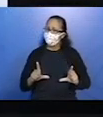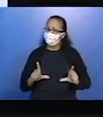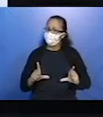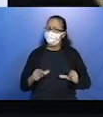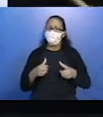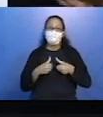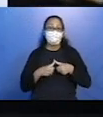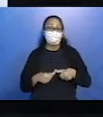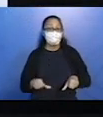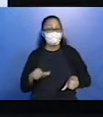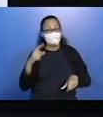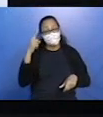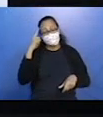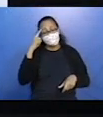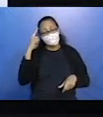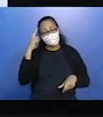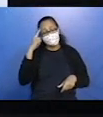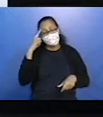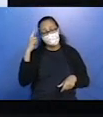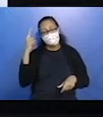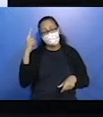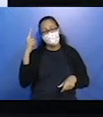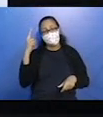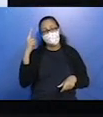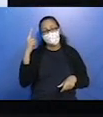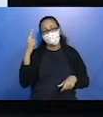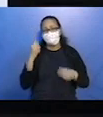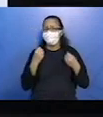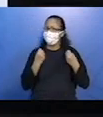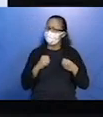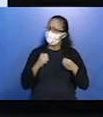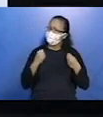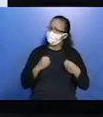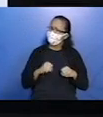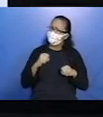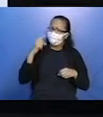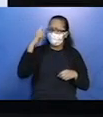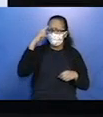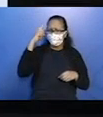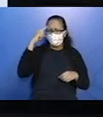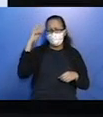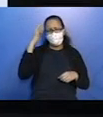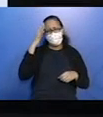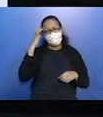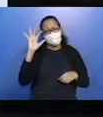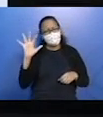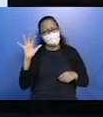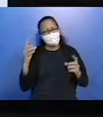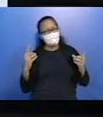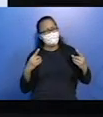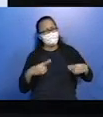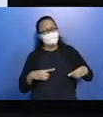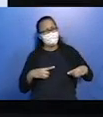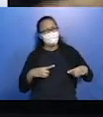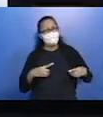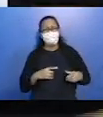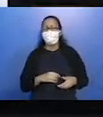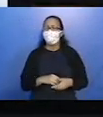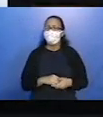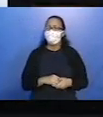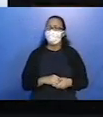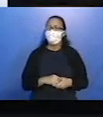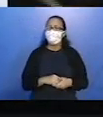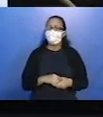pensando, né? Eu penso, eu preciso pensar para resolver esse desafio. E